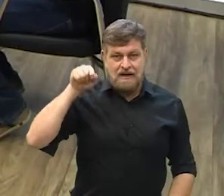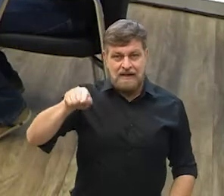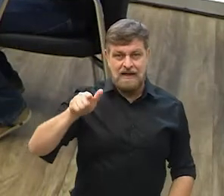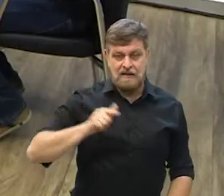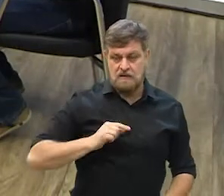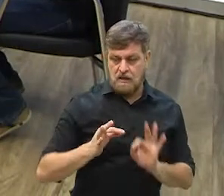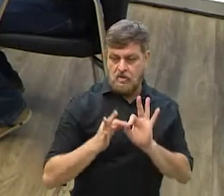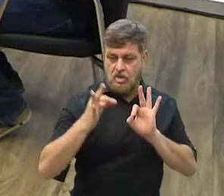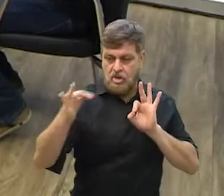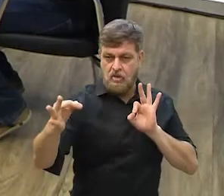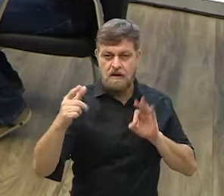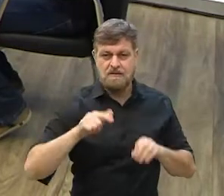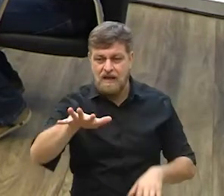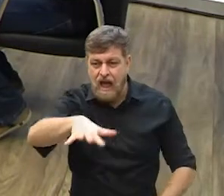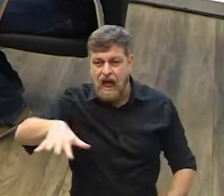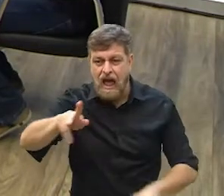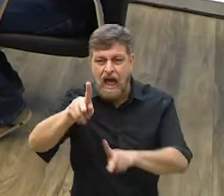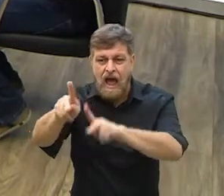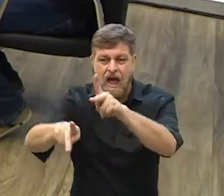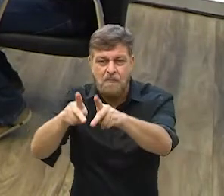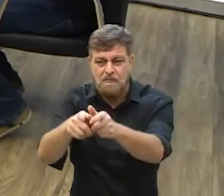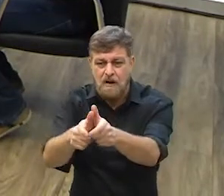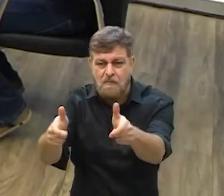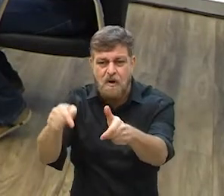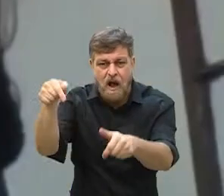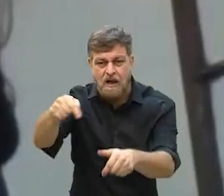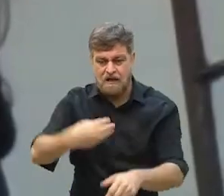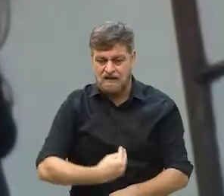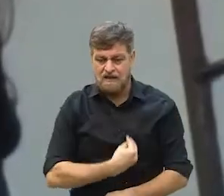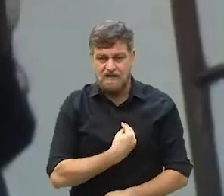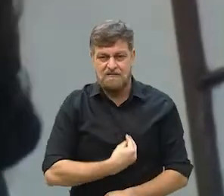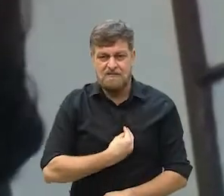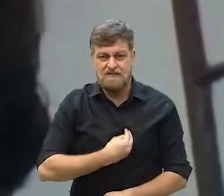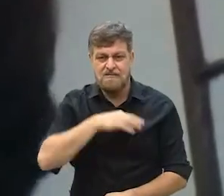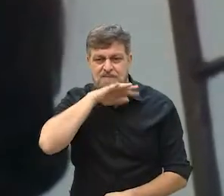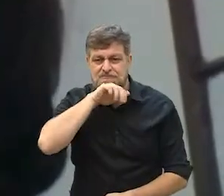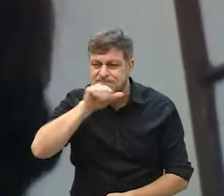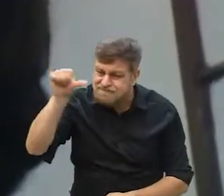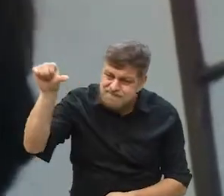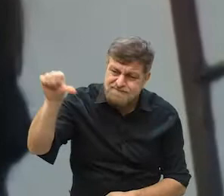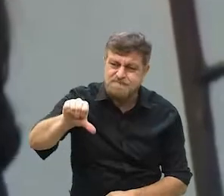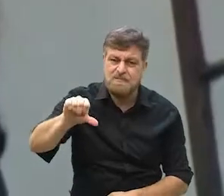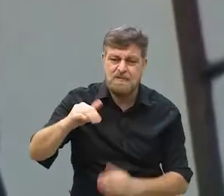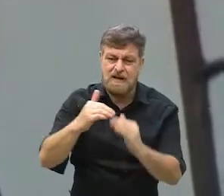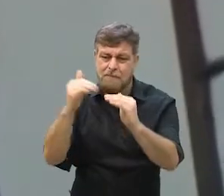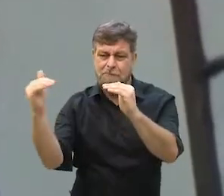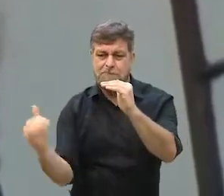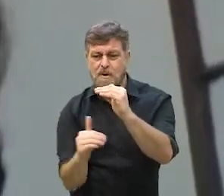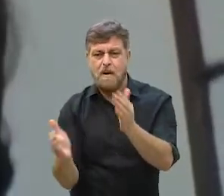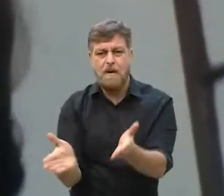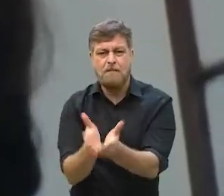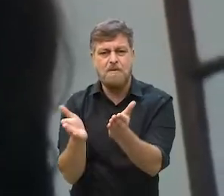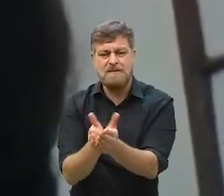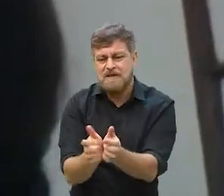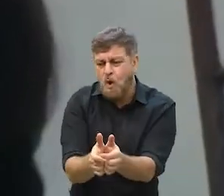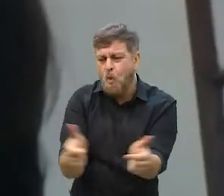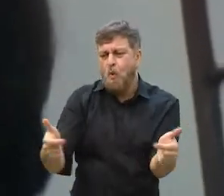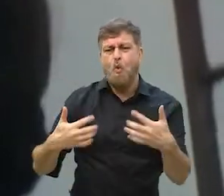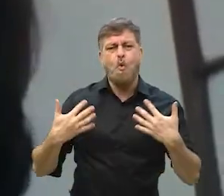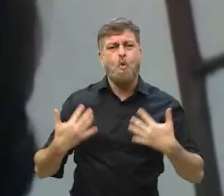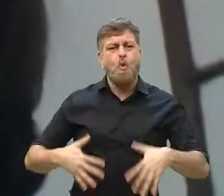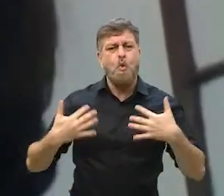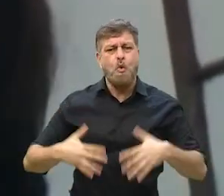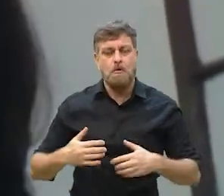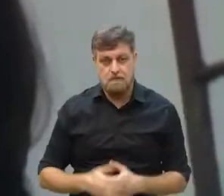na nossa cidade uma porção significativa do nosso território em uma condição de vulnerabilidade. E aí eu